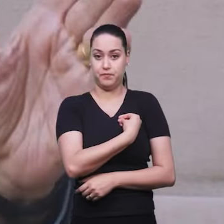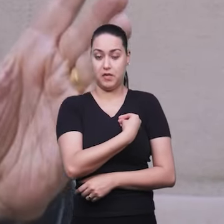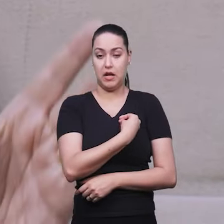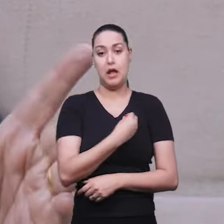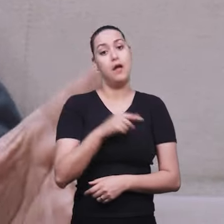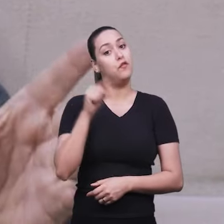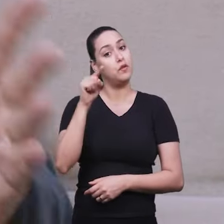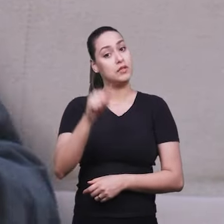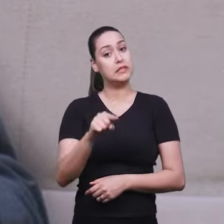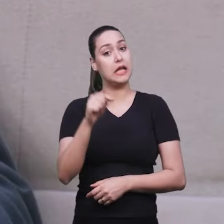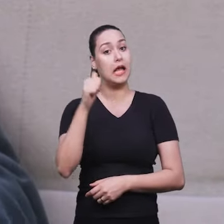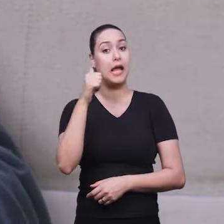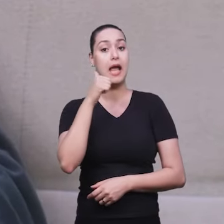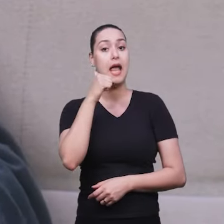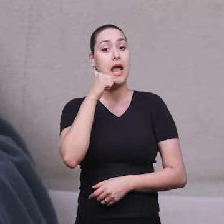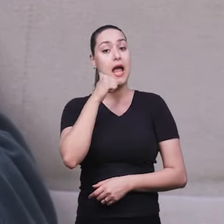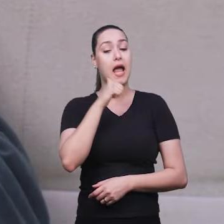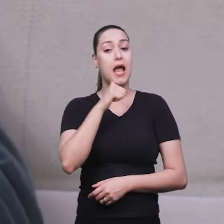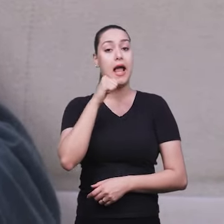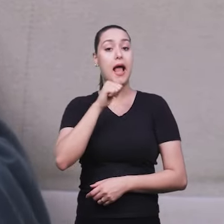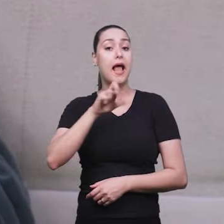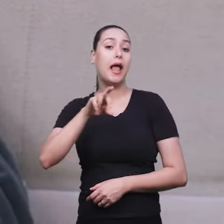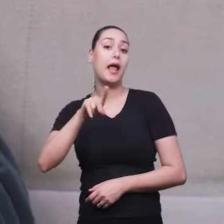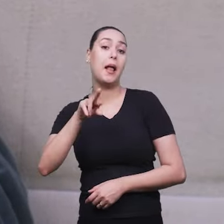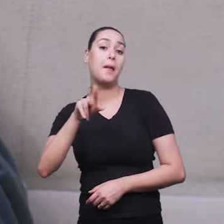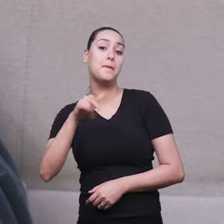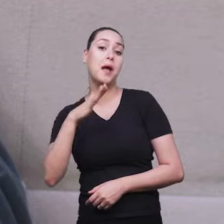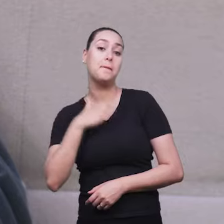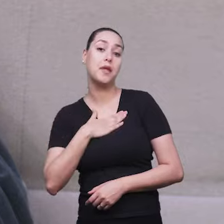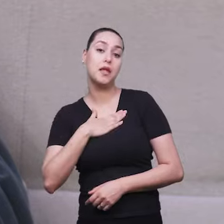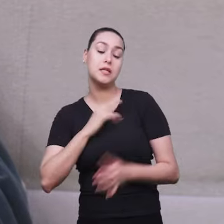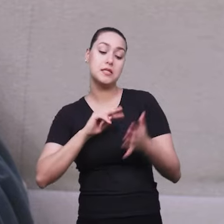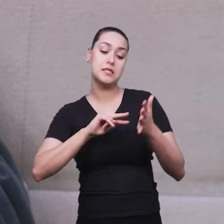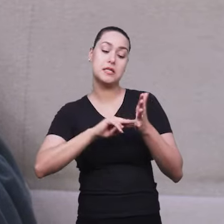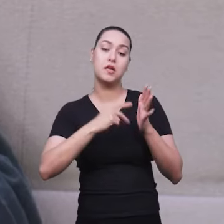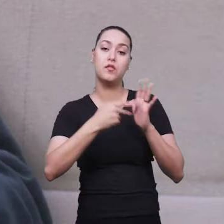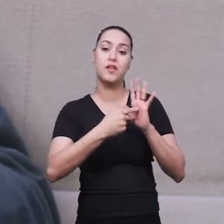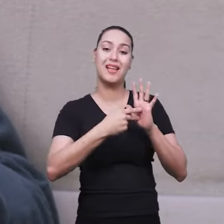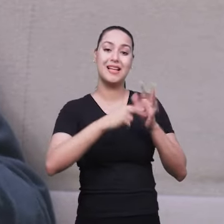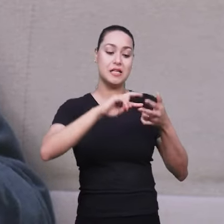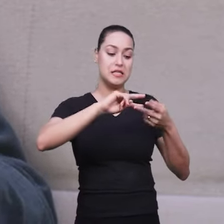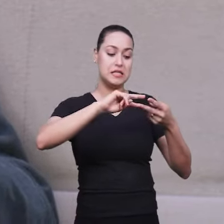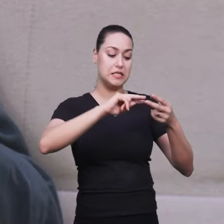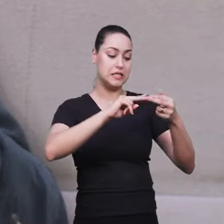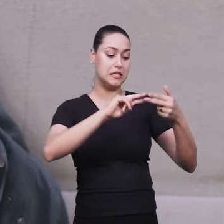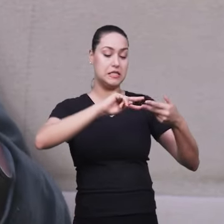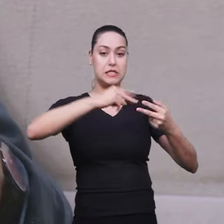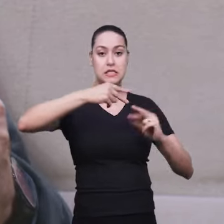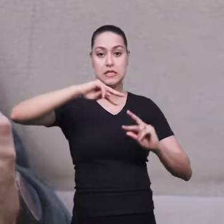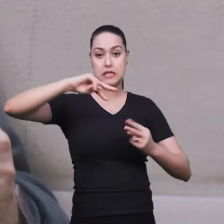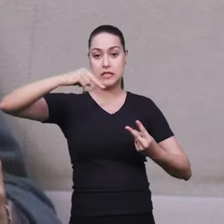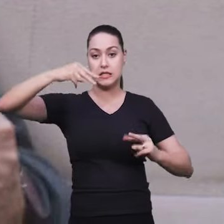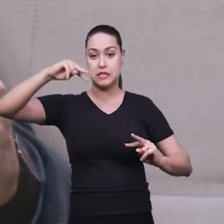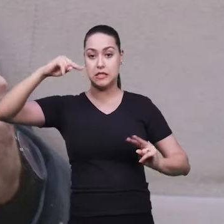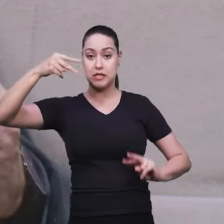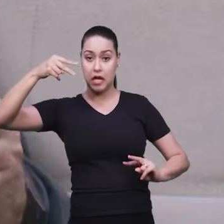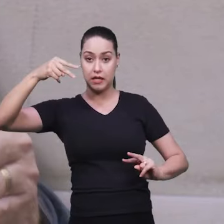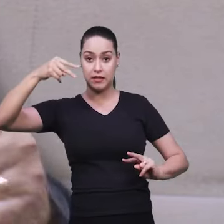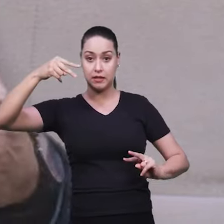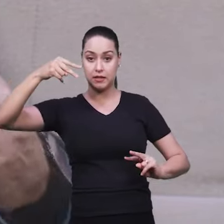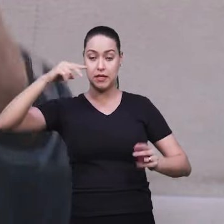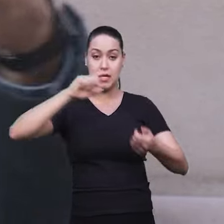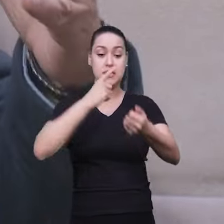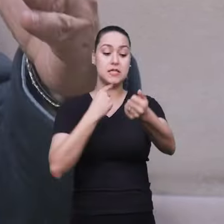és tu, irmã minha. Fala de sangue. Glória a Deus. Aí fala da questão de sangue. Esposa